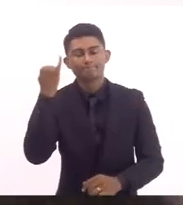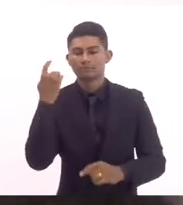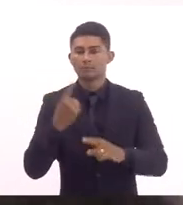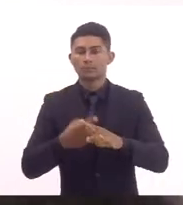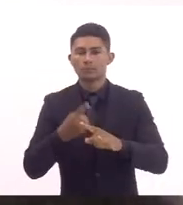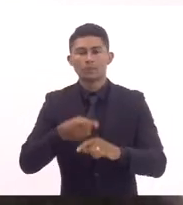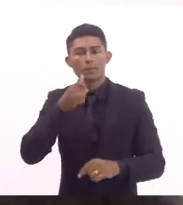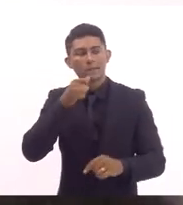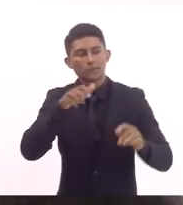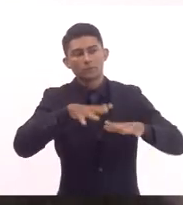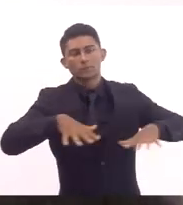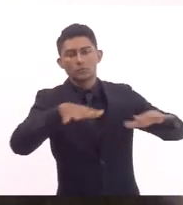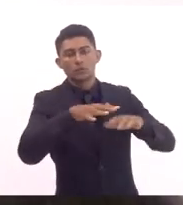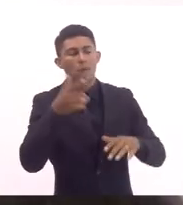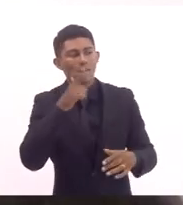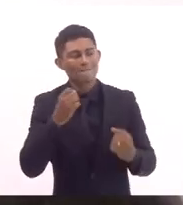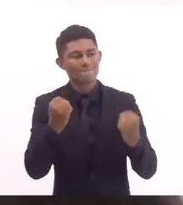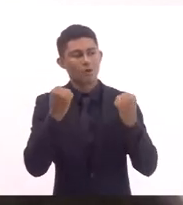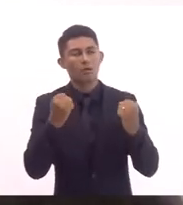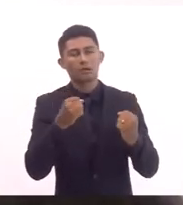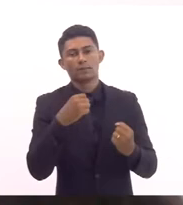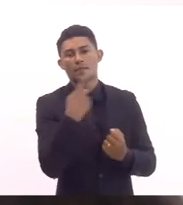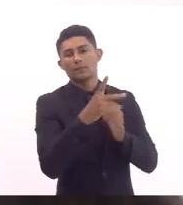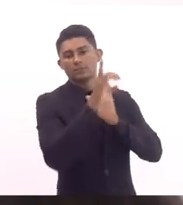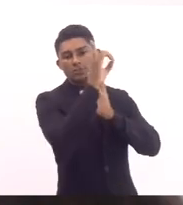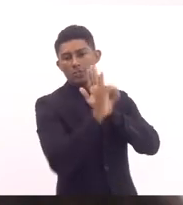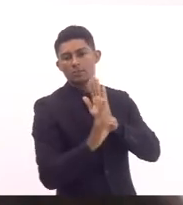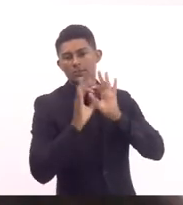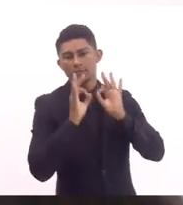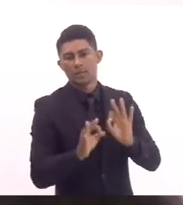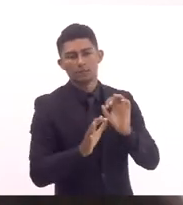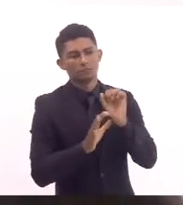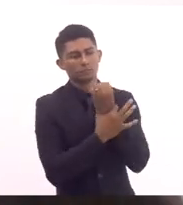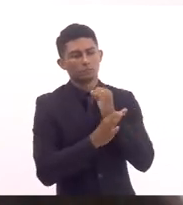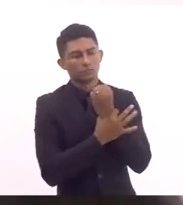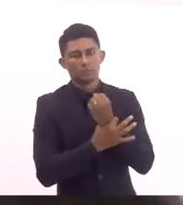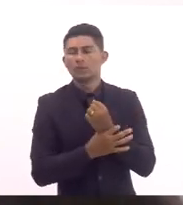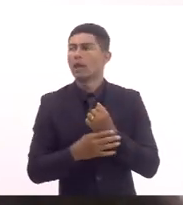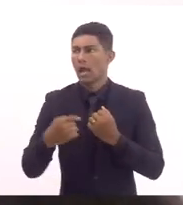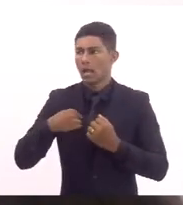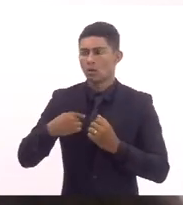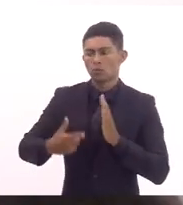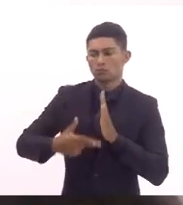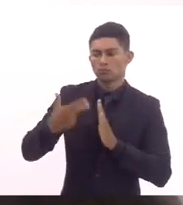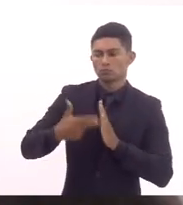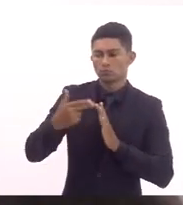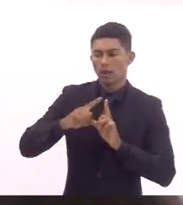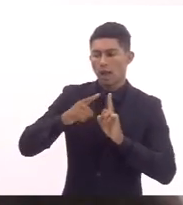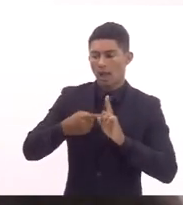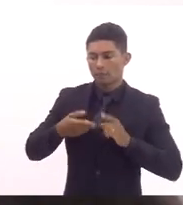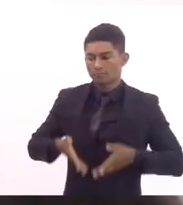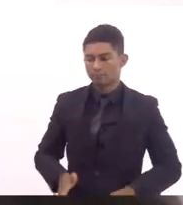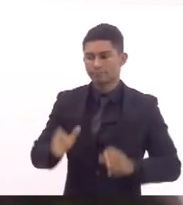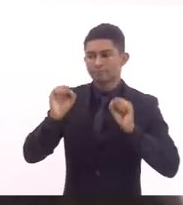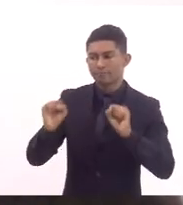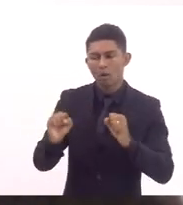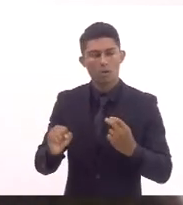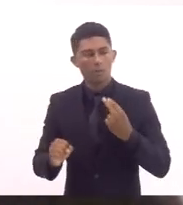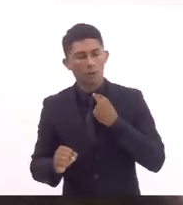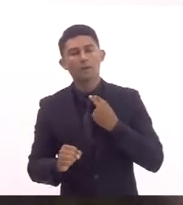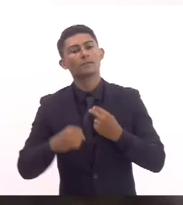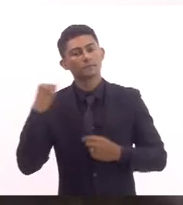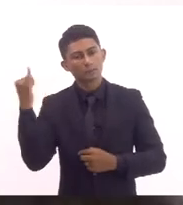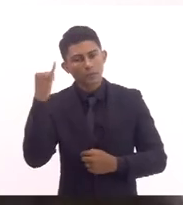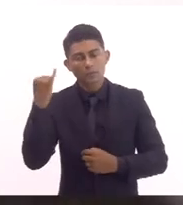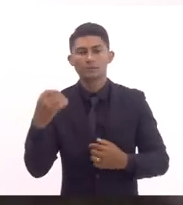fortalece a mulher a garantia dos direitos dela saber o que pode acontecer o que não pode acontecer e ela tá fortalecido para poder enfrentar essa